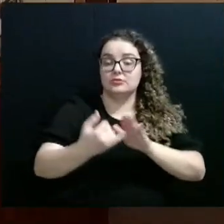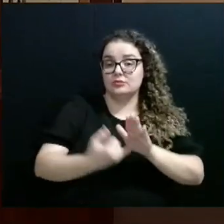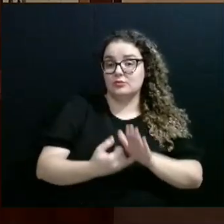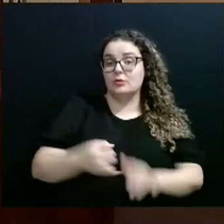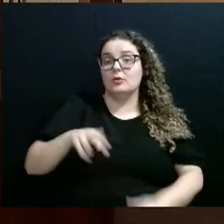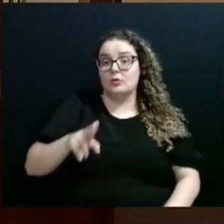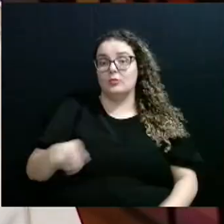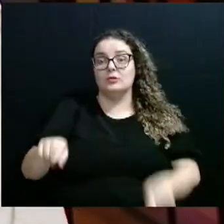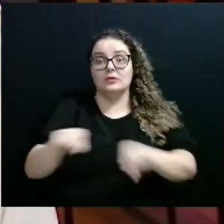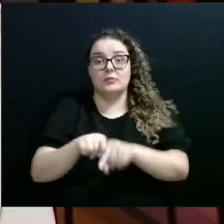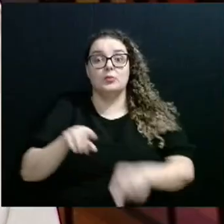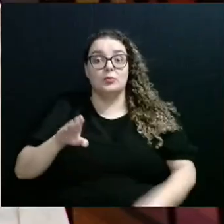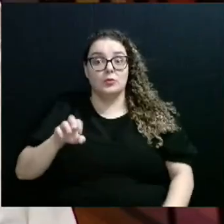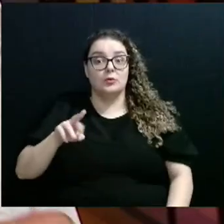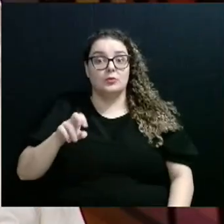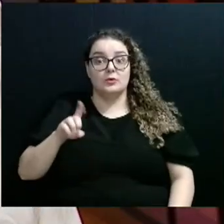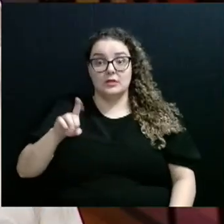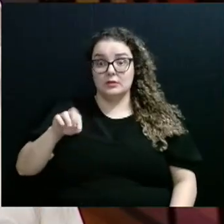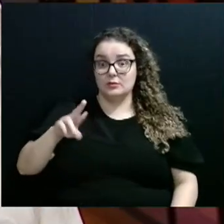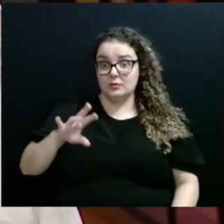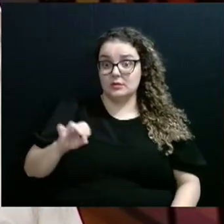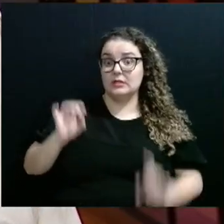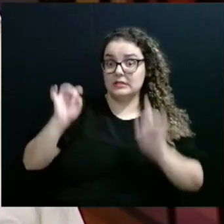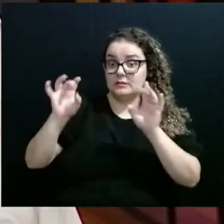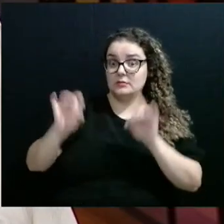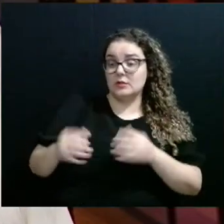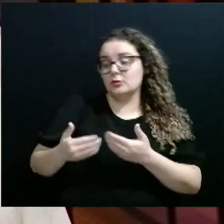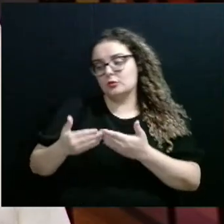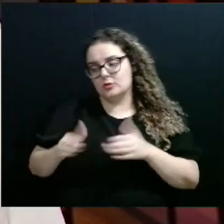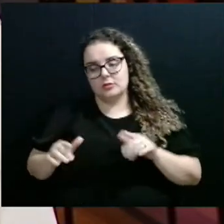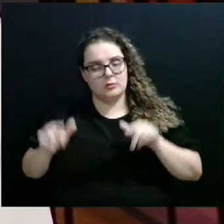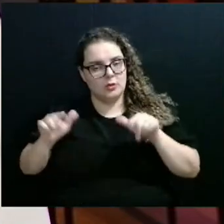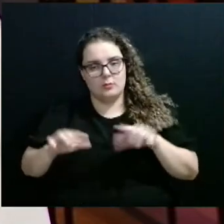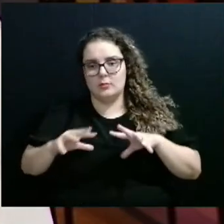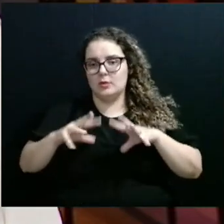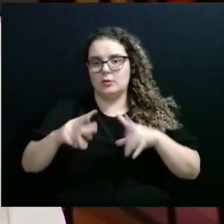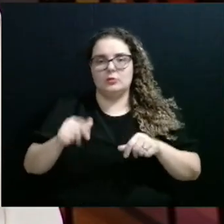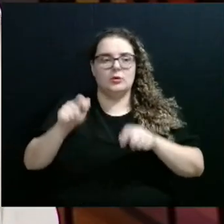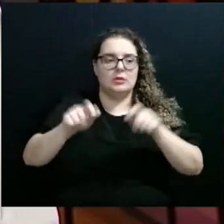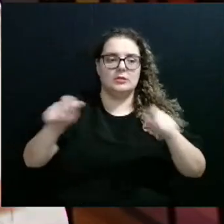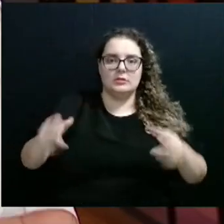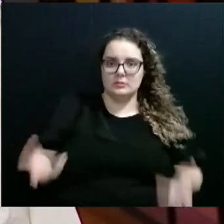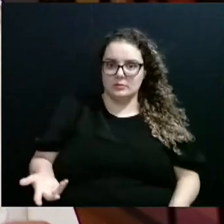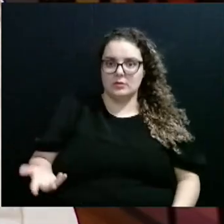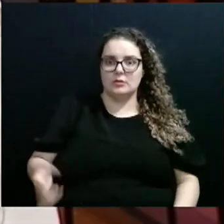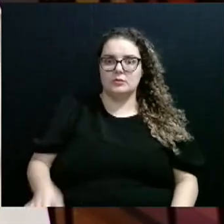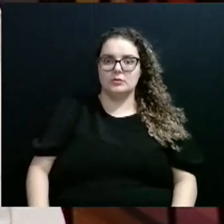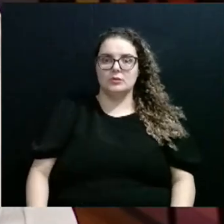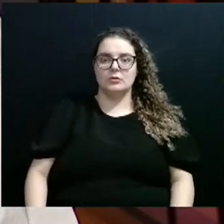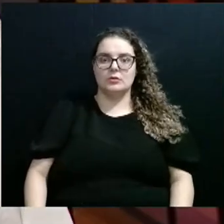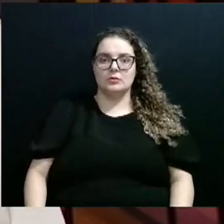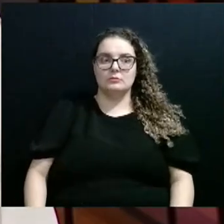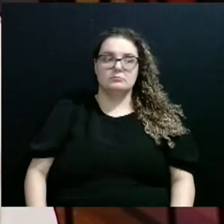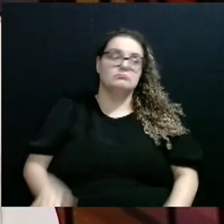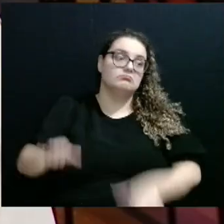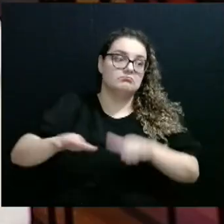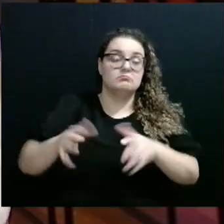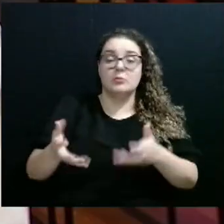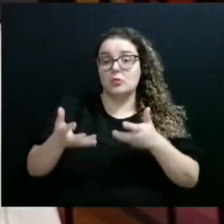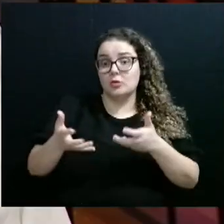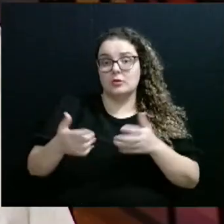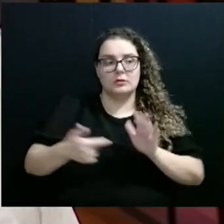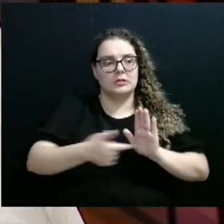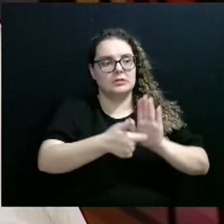curadoria especializada. A gente abre espaço para as pessoas que, porventura, queiram expor,